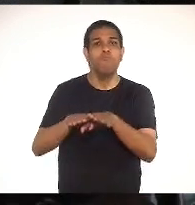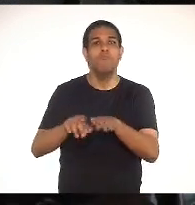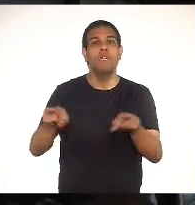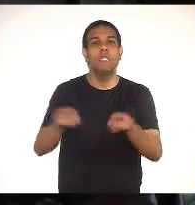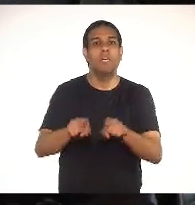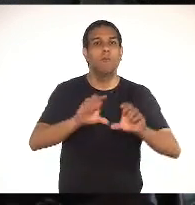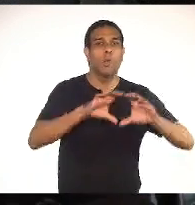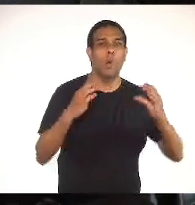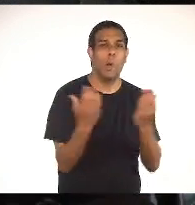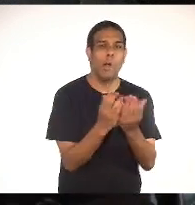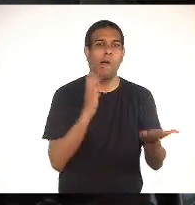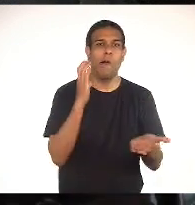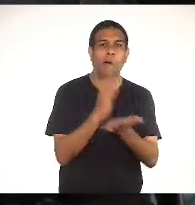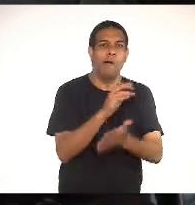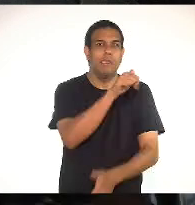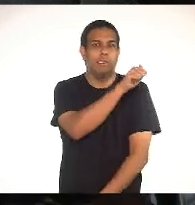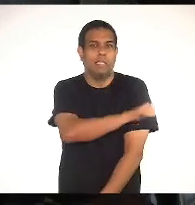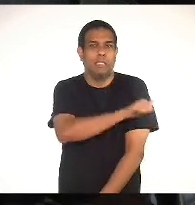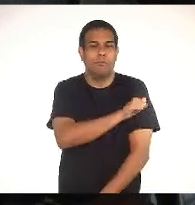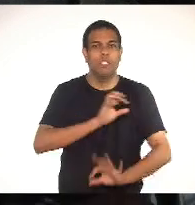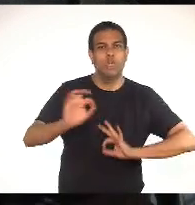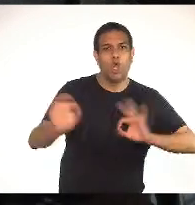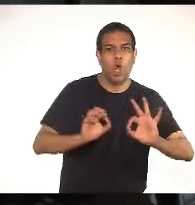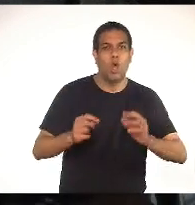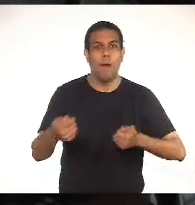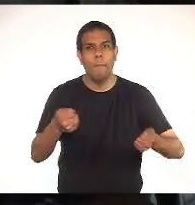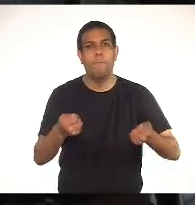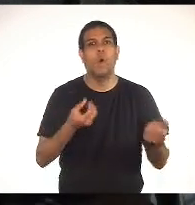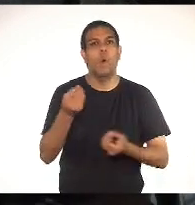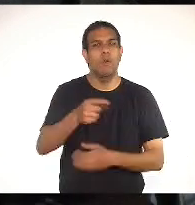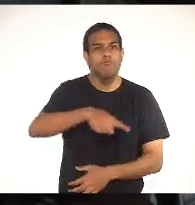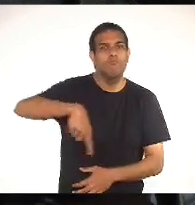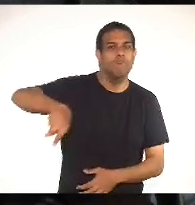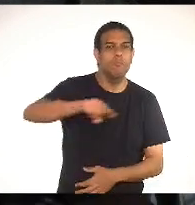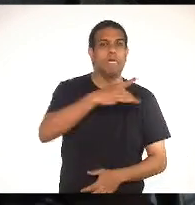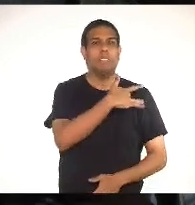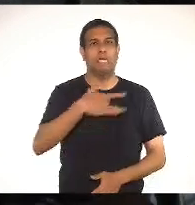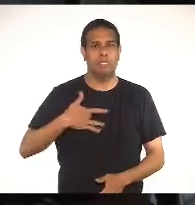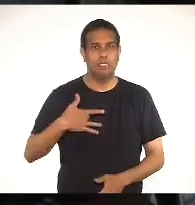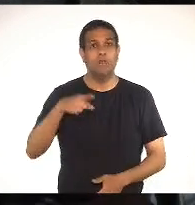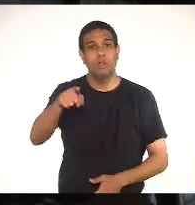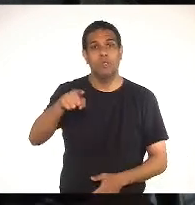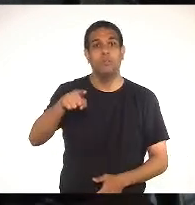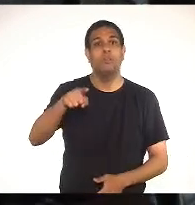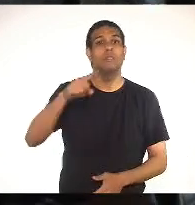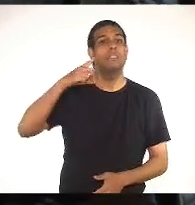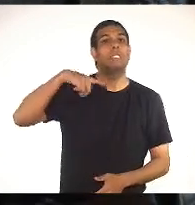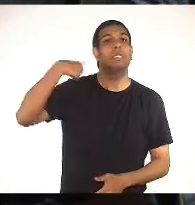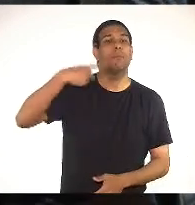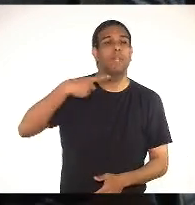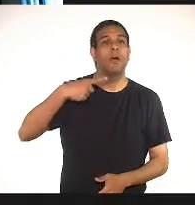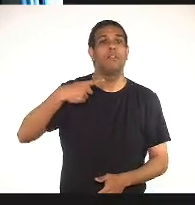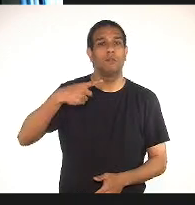Orçamento, Finanças, Fiscalização Financeira e Controle. Para emitir parecer pela Comissão de Saúde, deputada enfermeira Rejane.